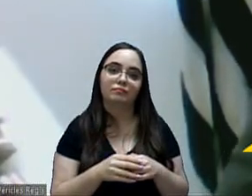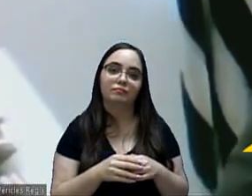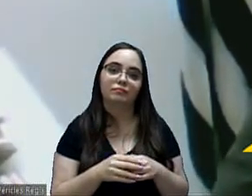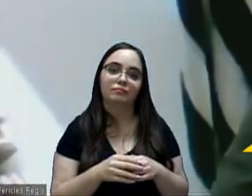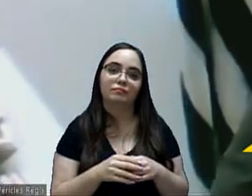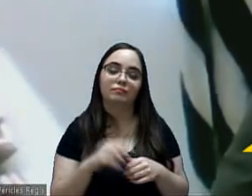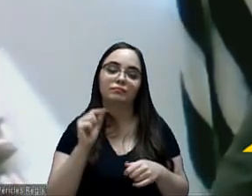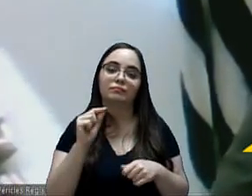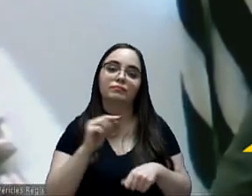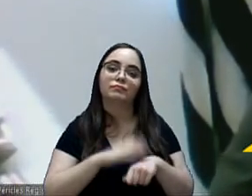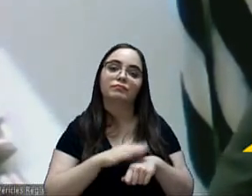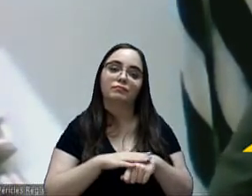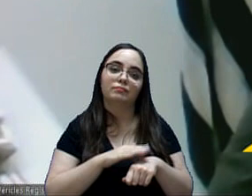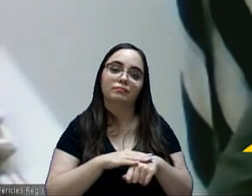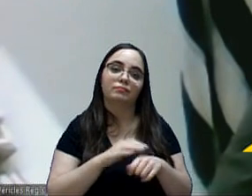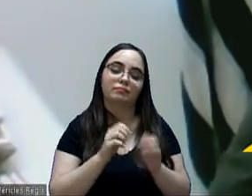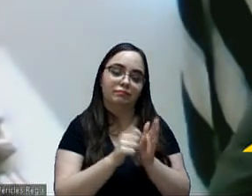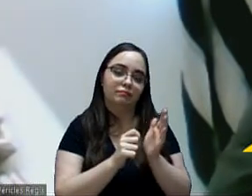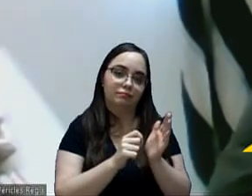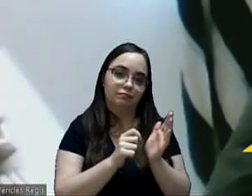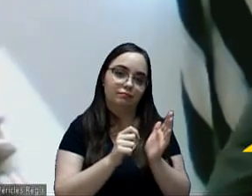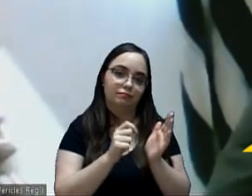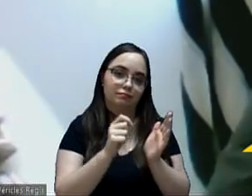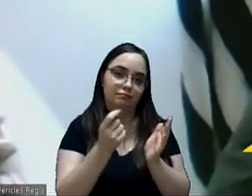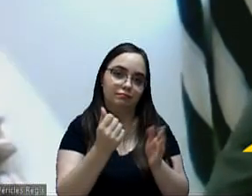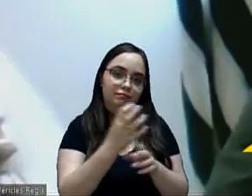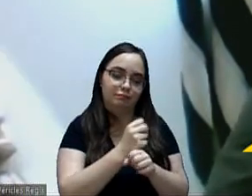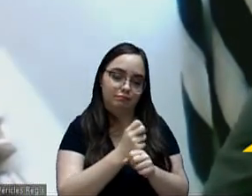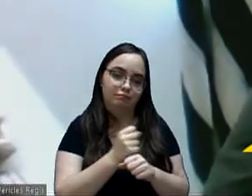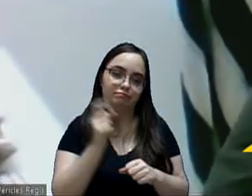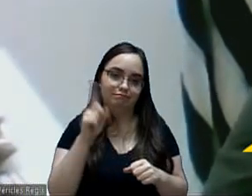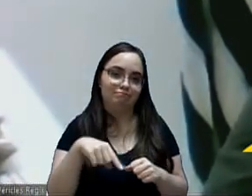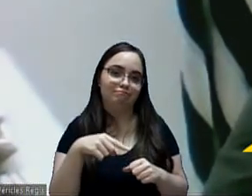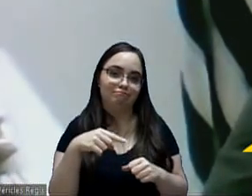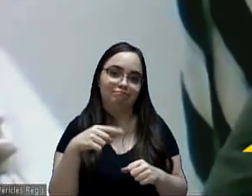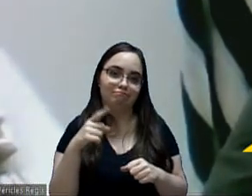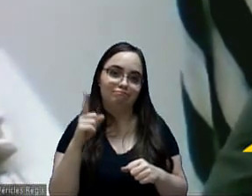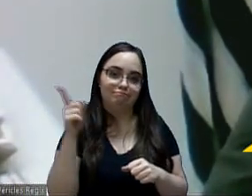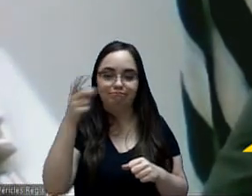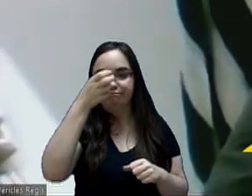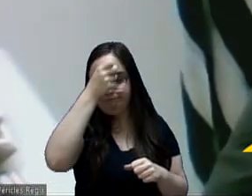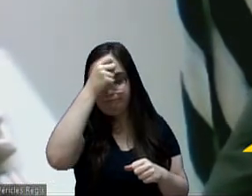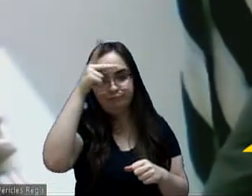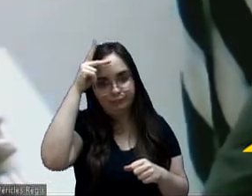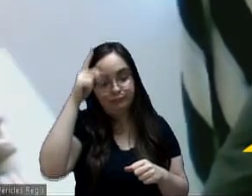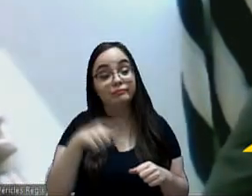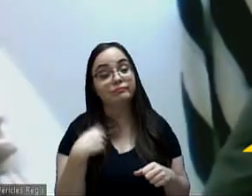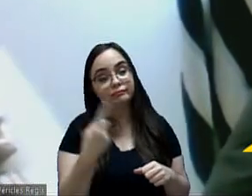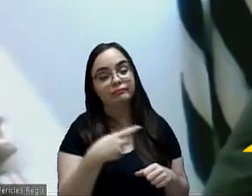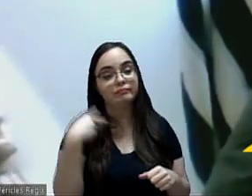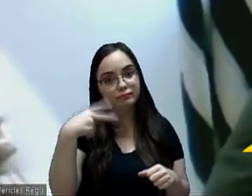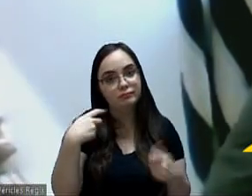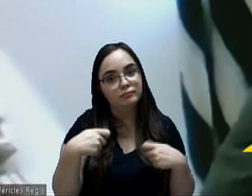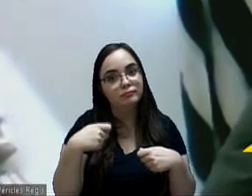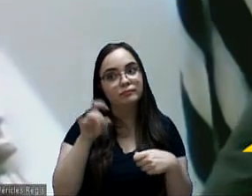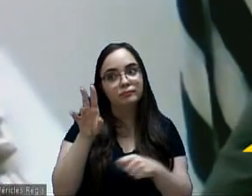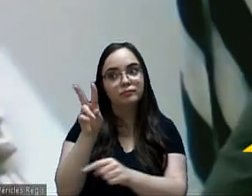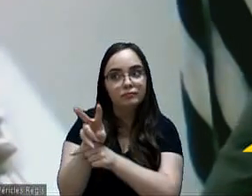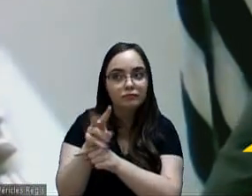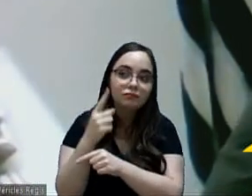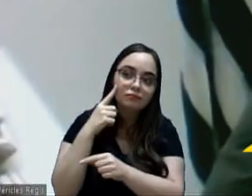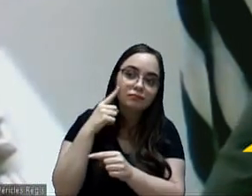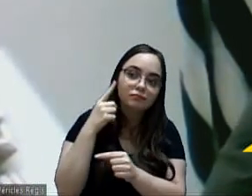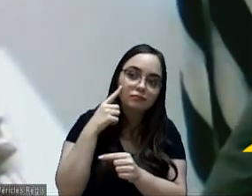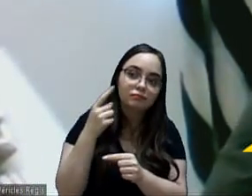quem tem que cuidar do orçamento é o executivo e nós aqui, enquanto legisladores, temos que fiscalizar esse empenho de dinheiro